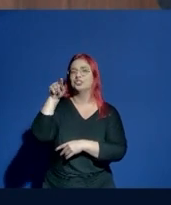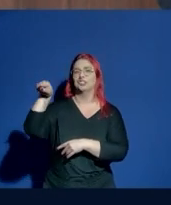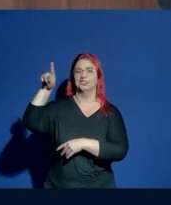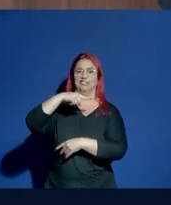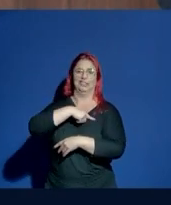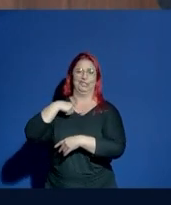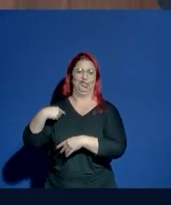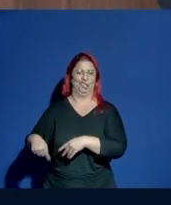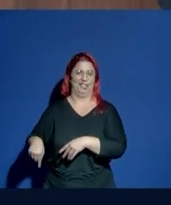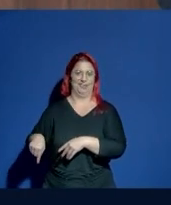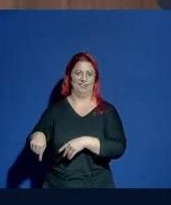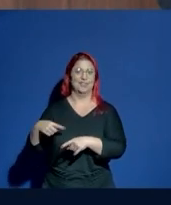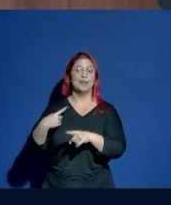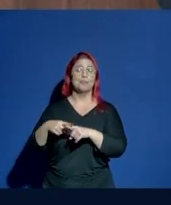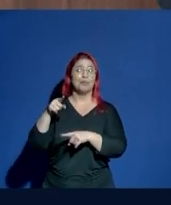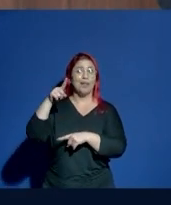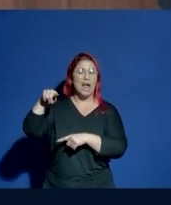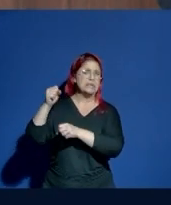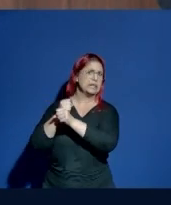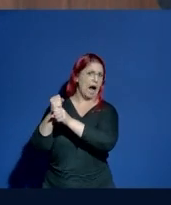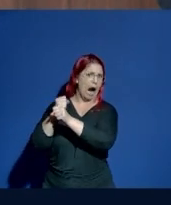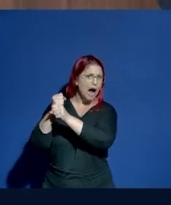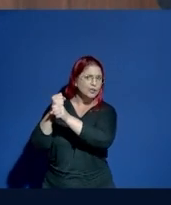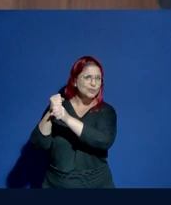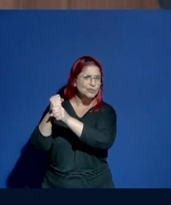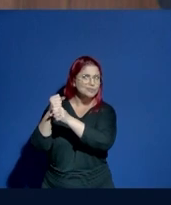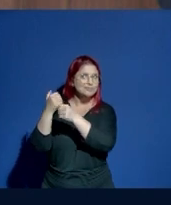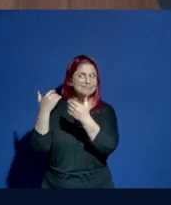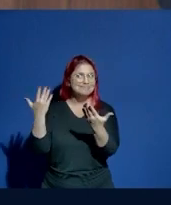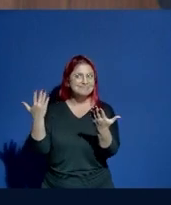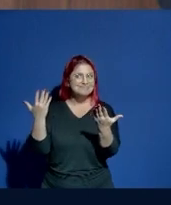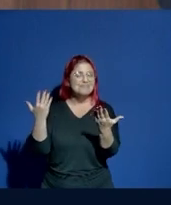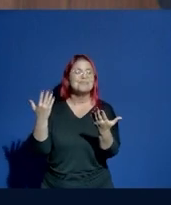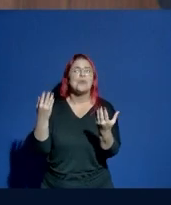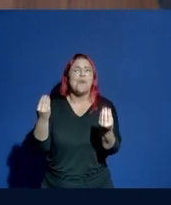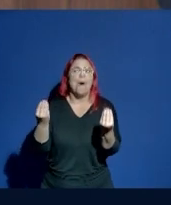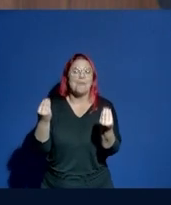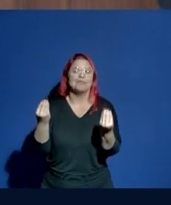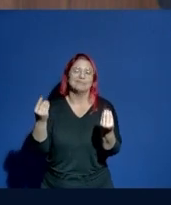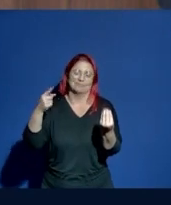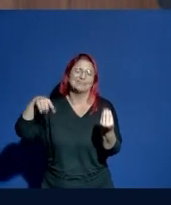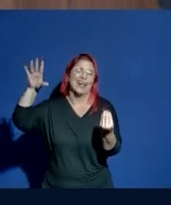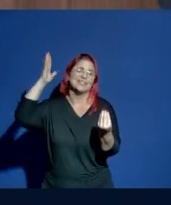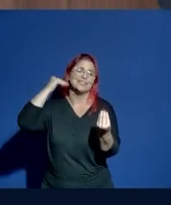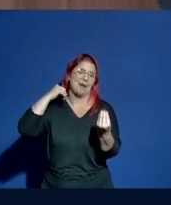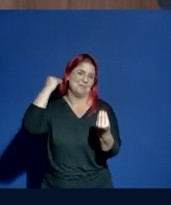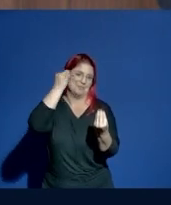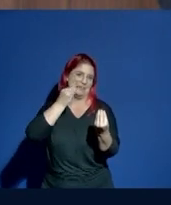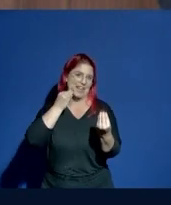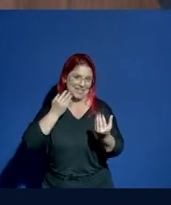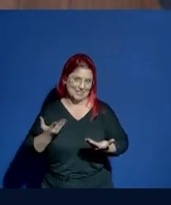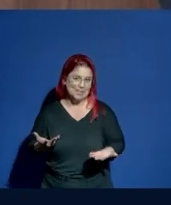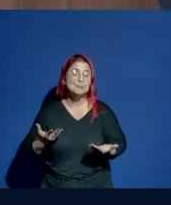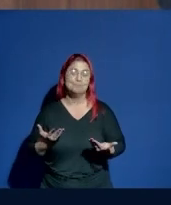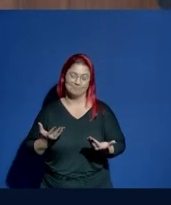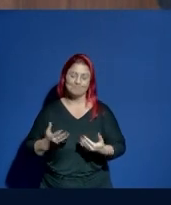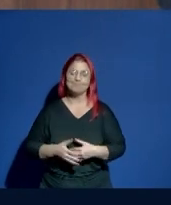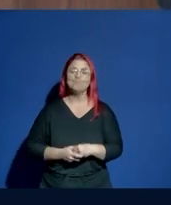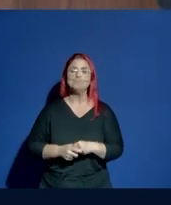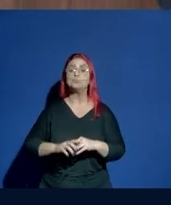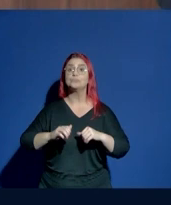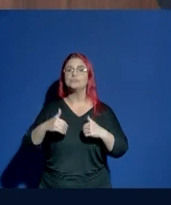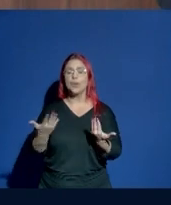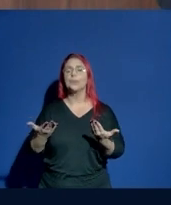lá há tantos anos à toa. Então, mas existia uma questão de que realmente a